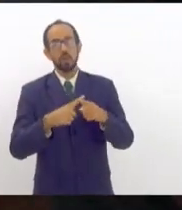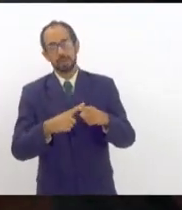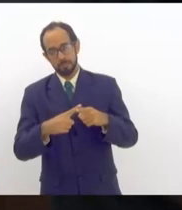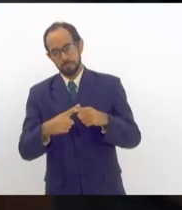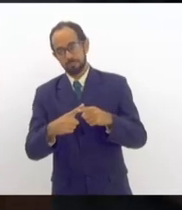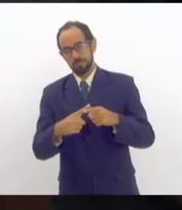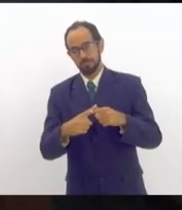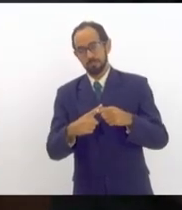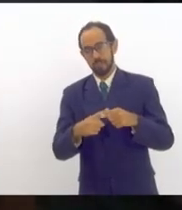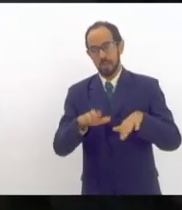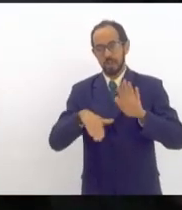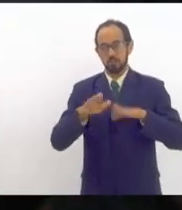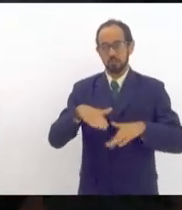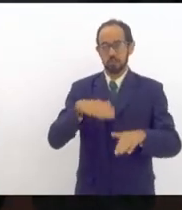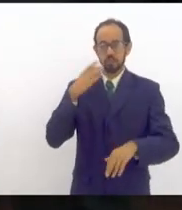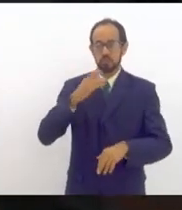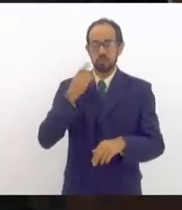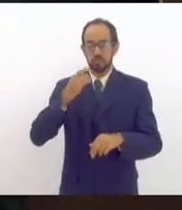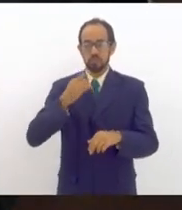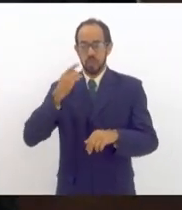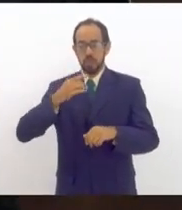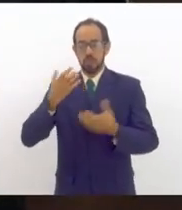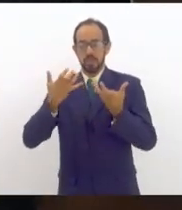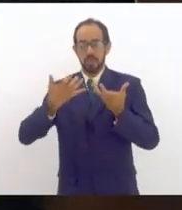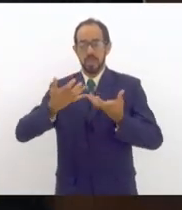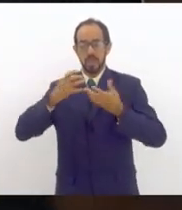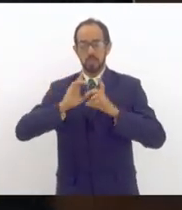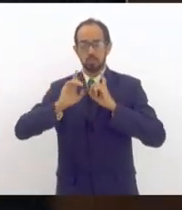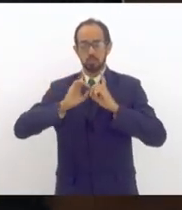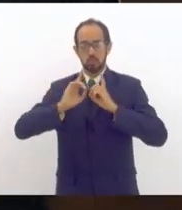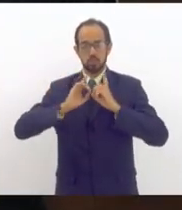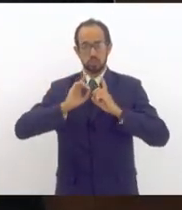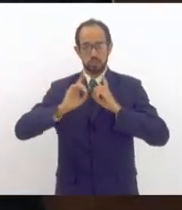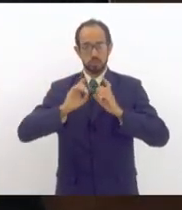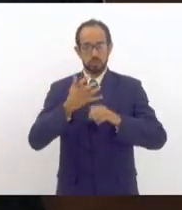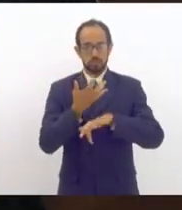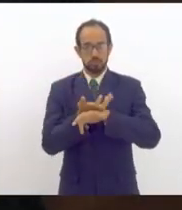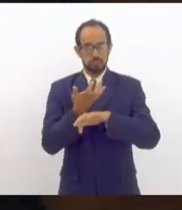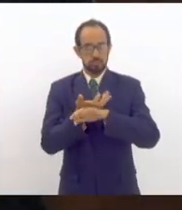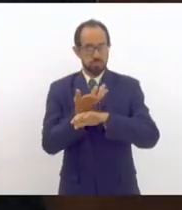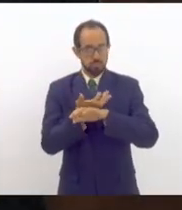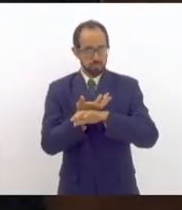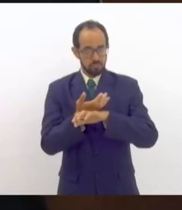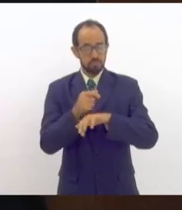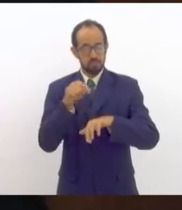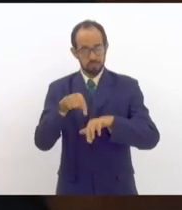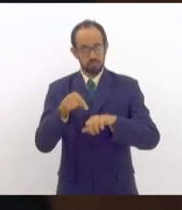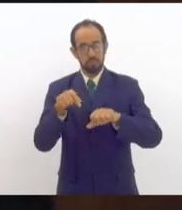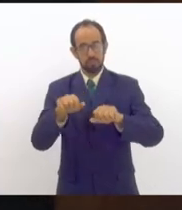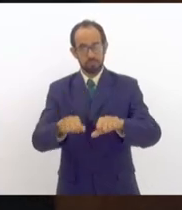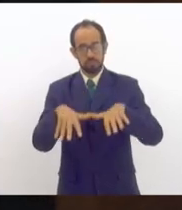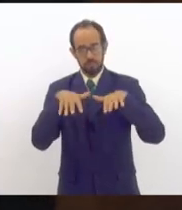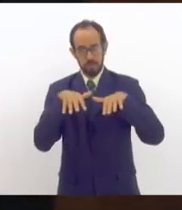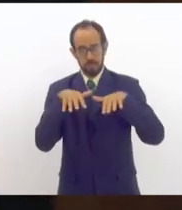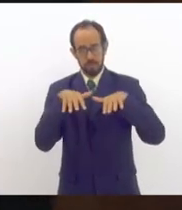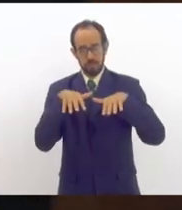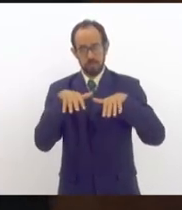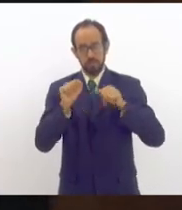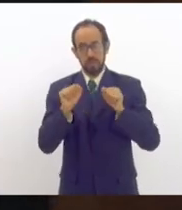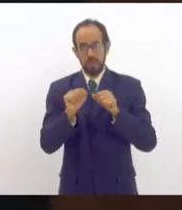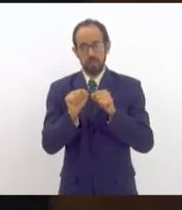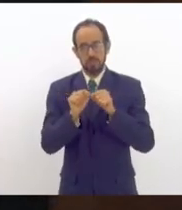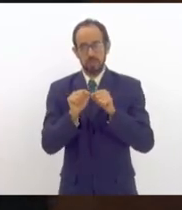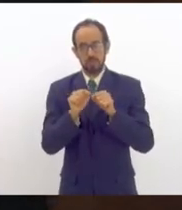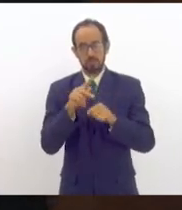o parlamentar ele quer discutir uma matéria trazer para o plenário E aí faz